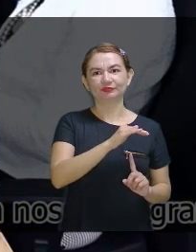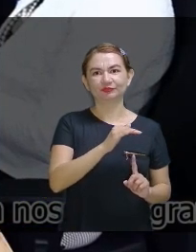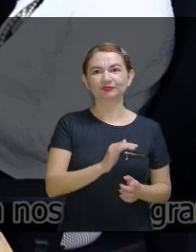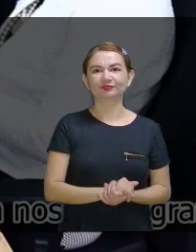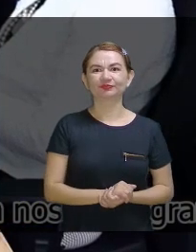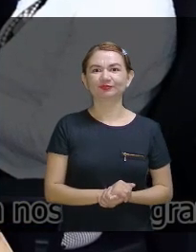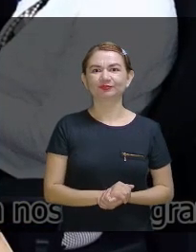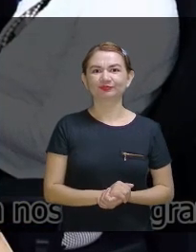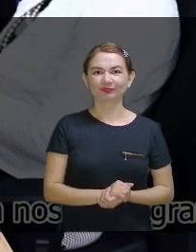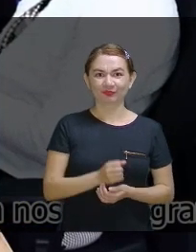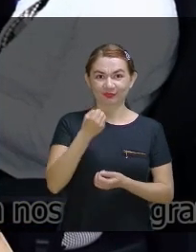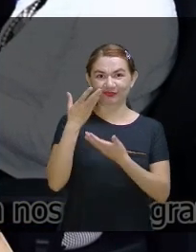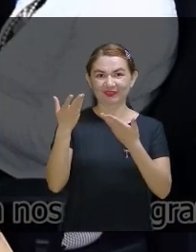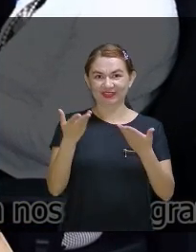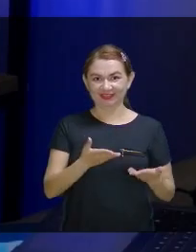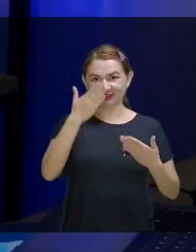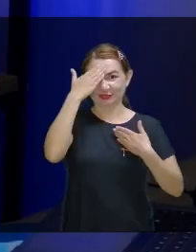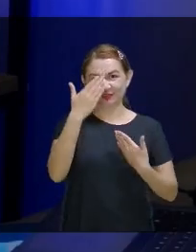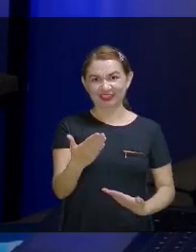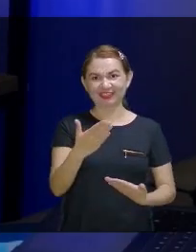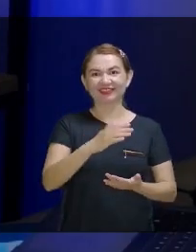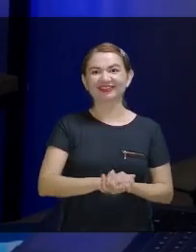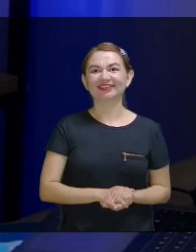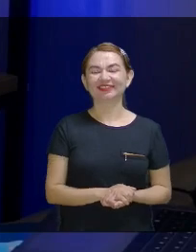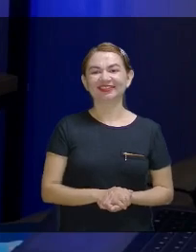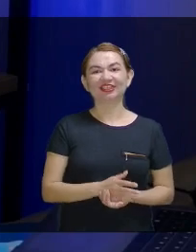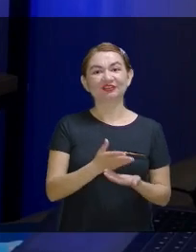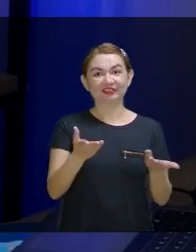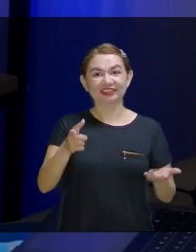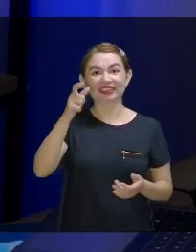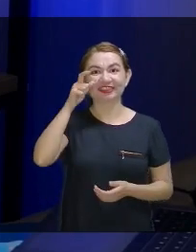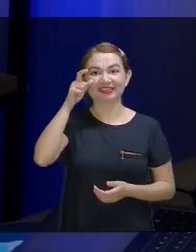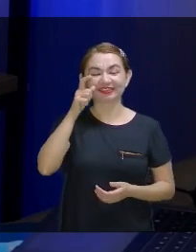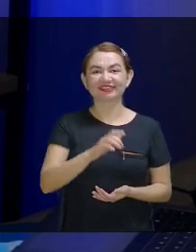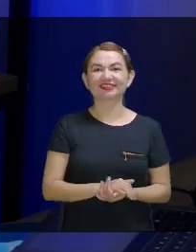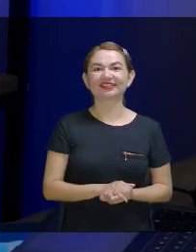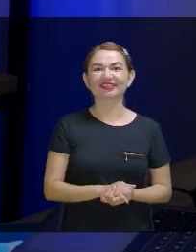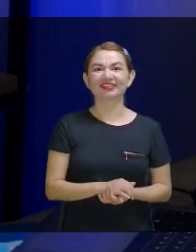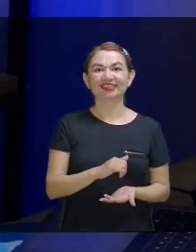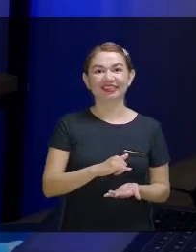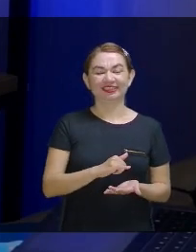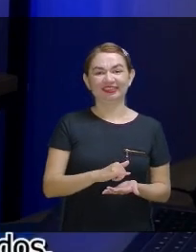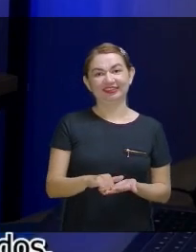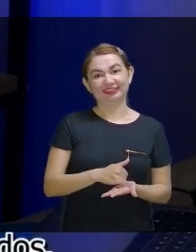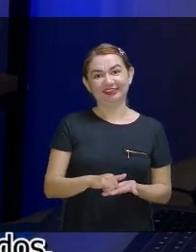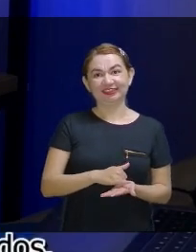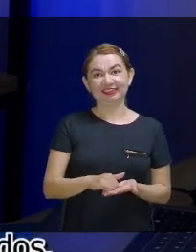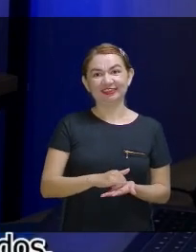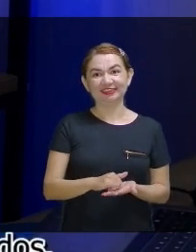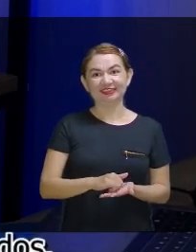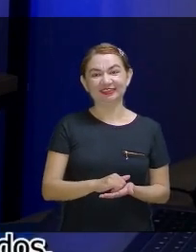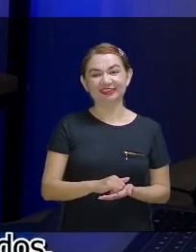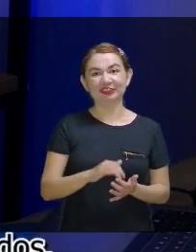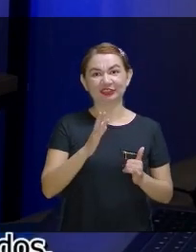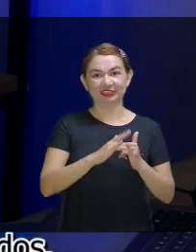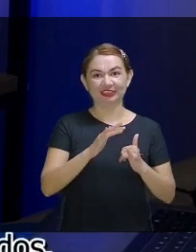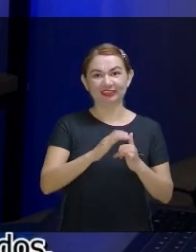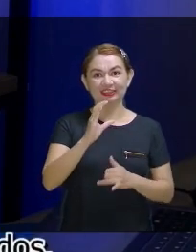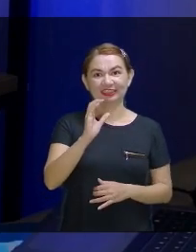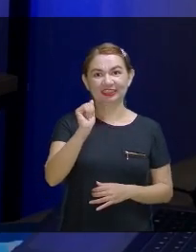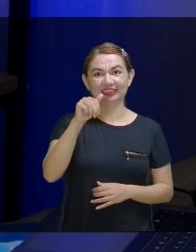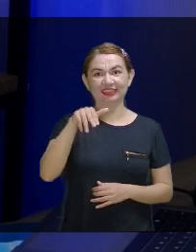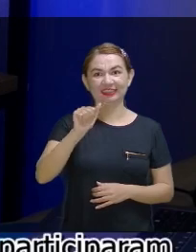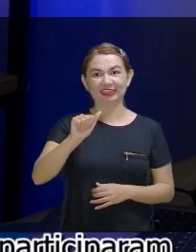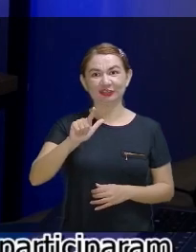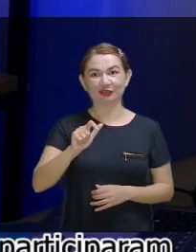aqui em nosso programa. E a você que nos acompanha, a favor, inscrever-se no nosso canal e deixe lá suas sugestões e comentários que serão muito